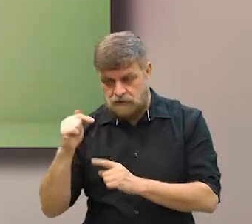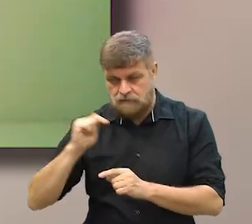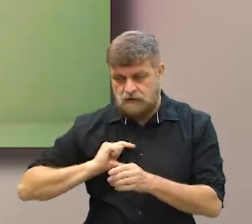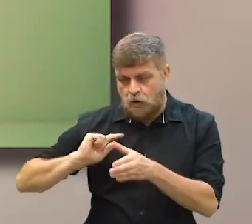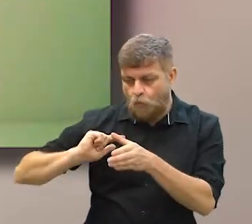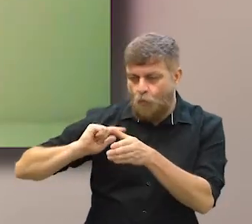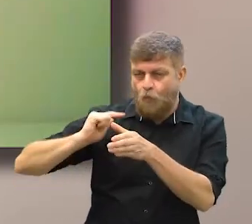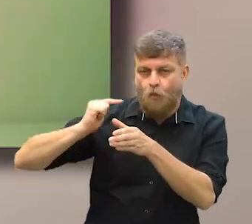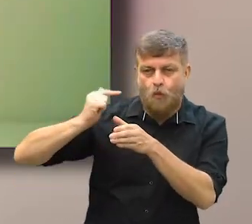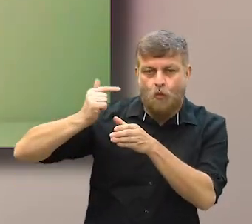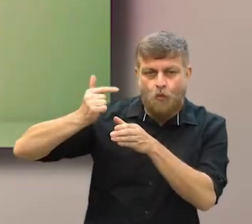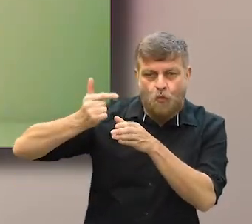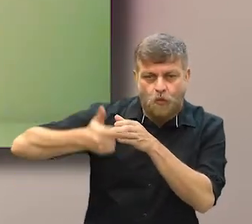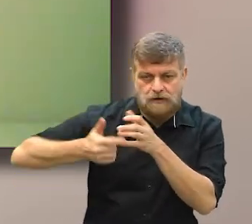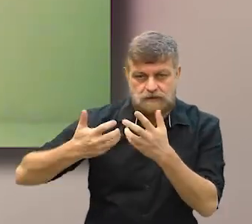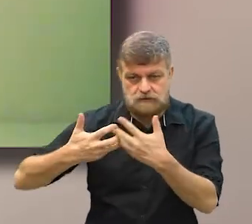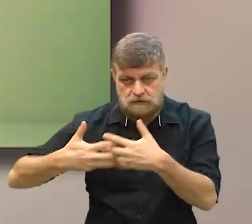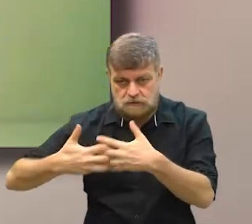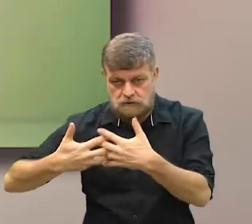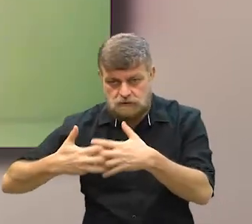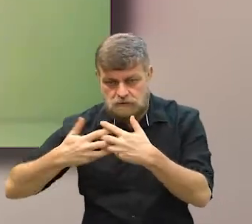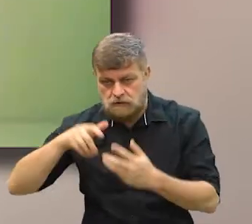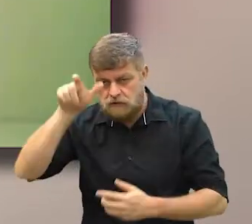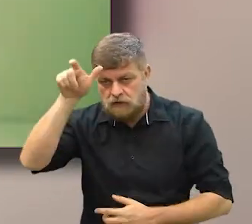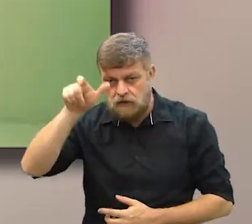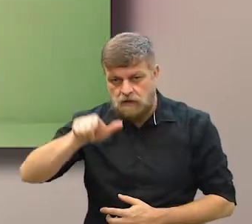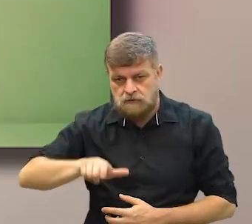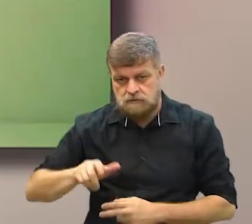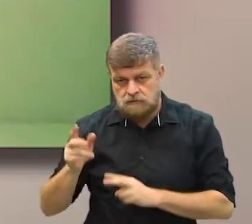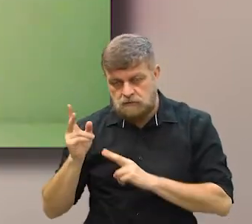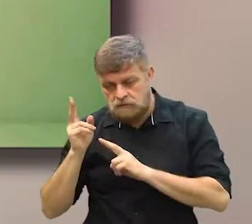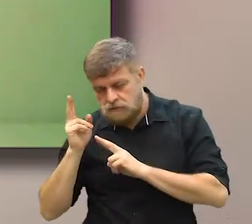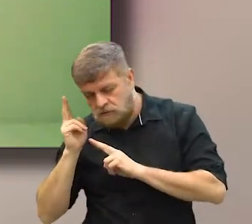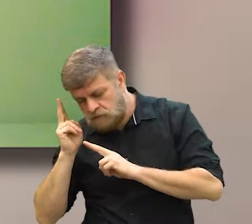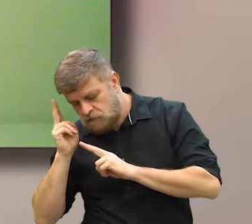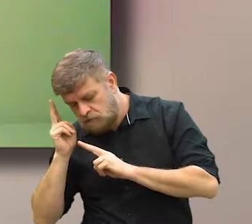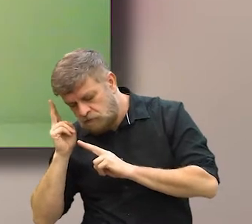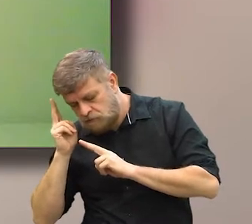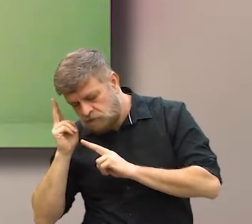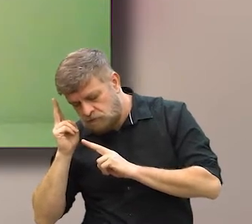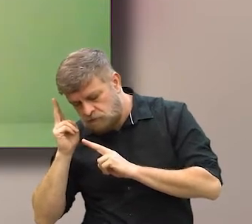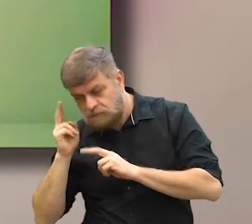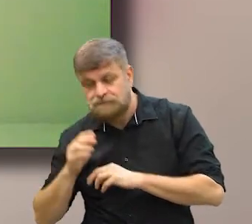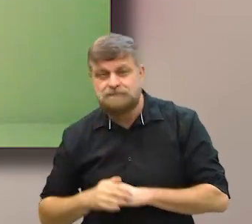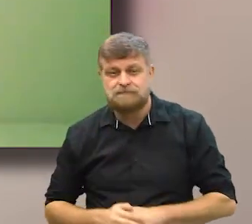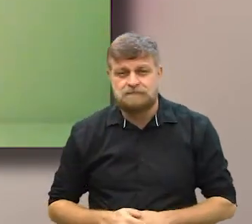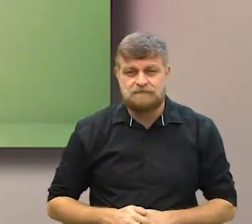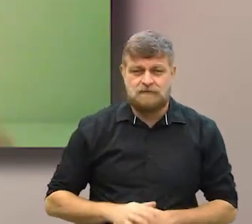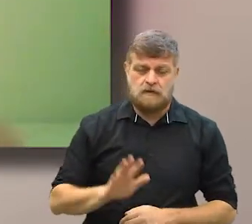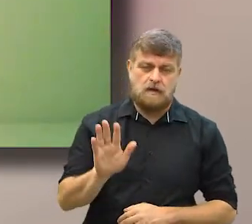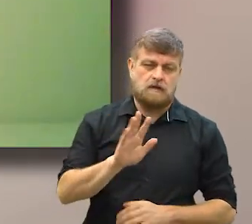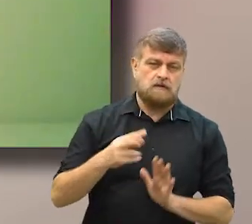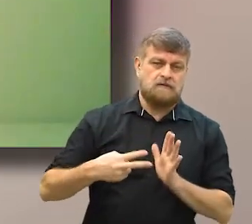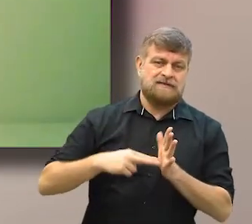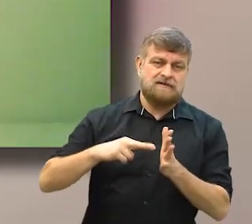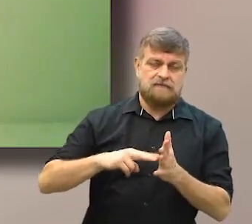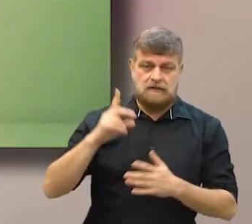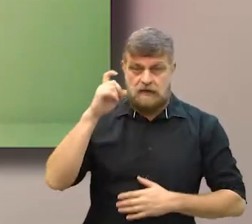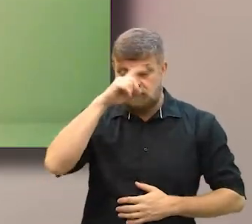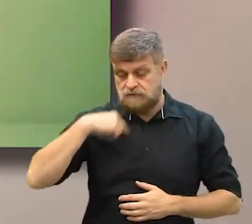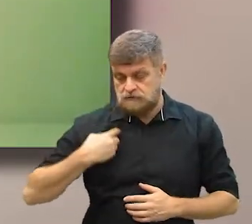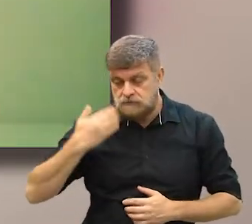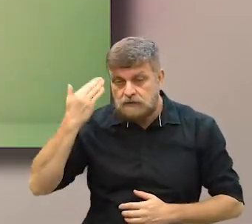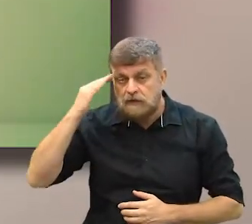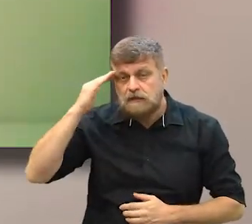funcione com eficácia, o indivíduo tem que estar dormindo. E, então, não é difícil a